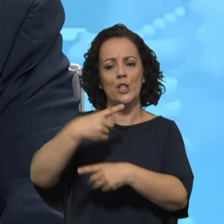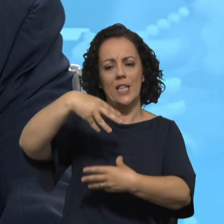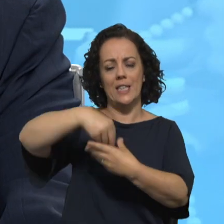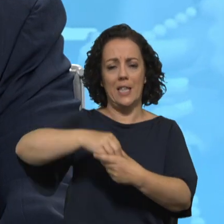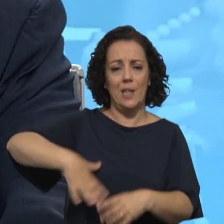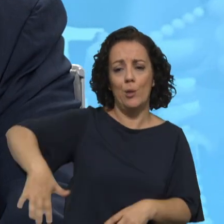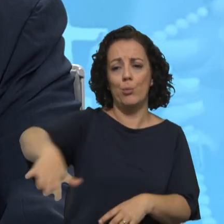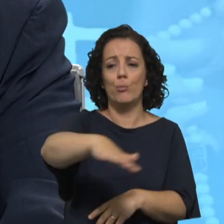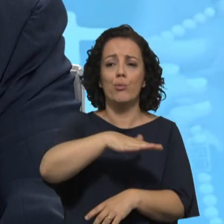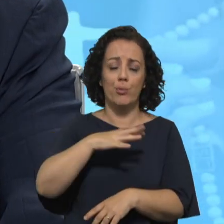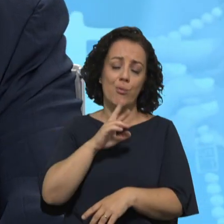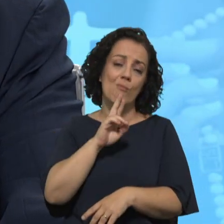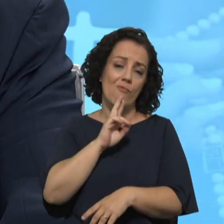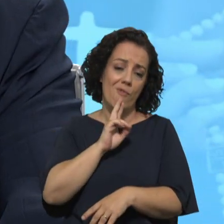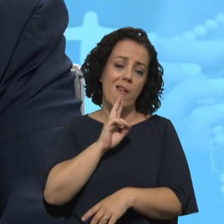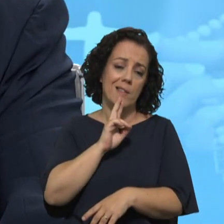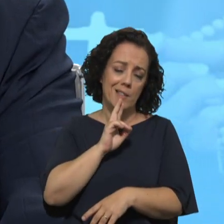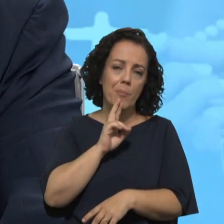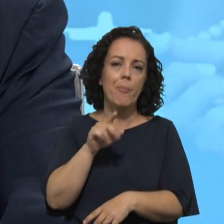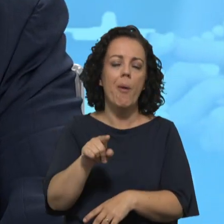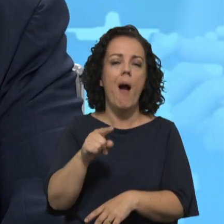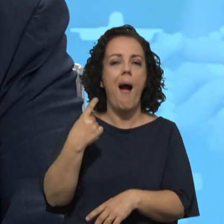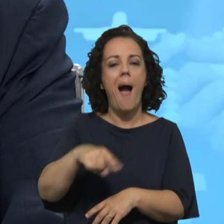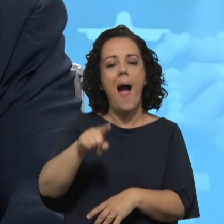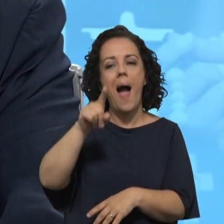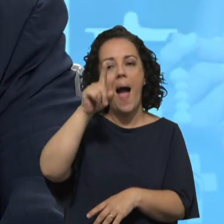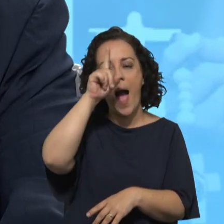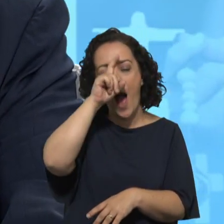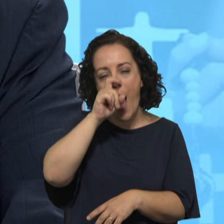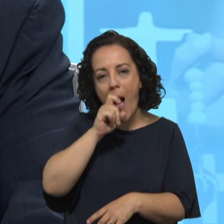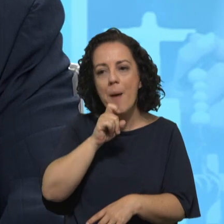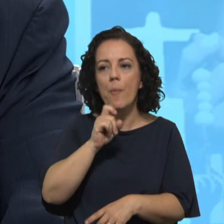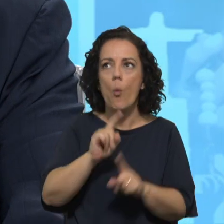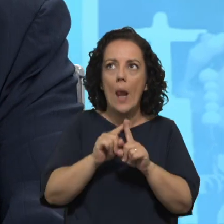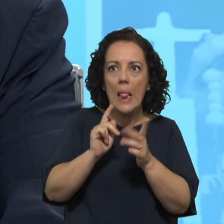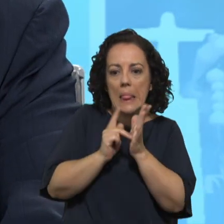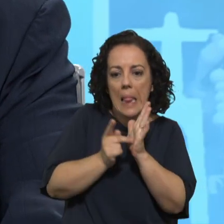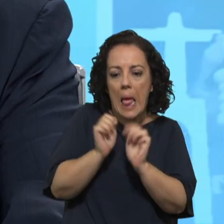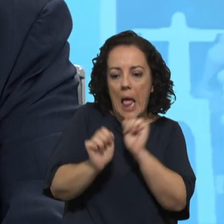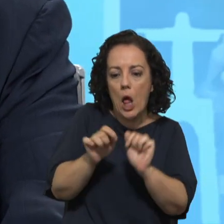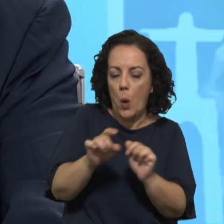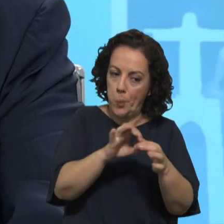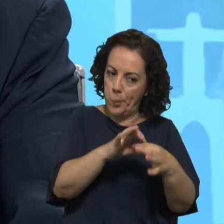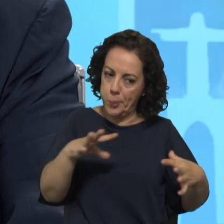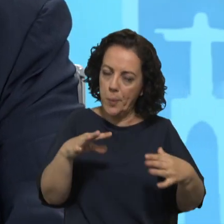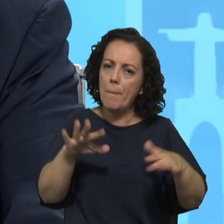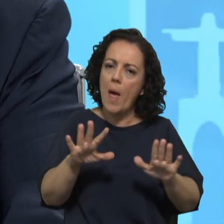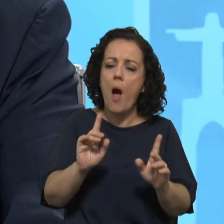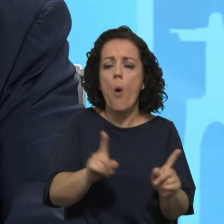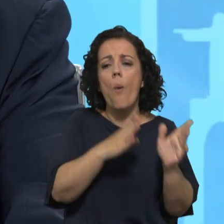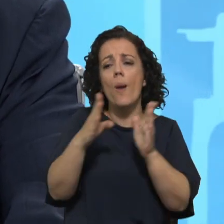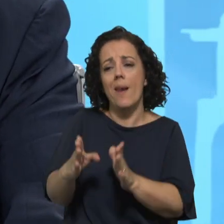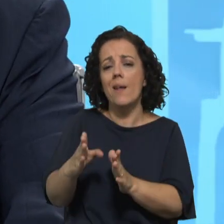prescindir deles, ainda que não sejam ritos estritamente litúrgicos, do ponto de vista técnico, digamos assim, mas são coisas que